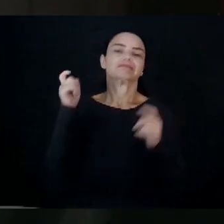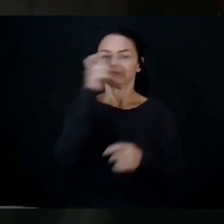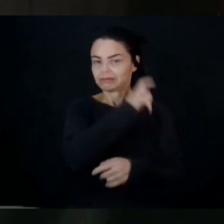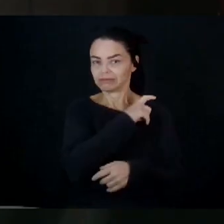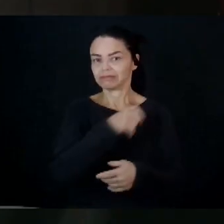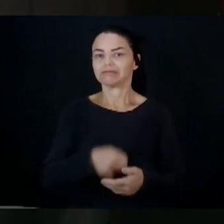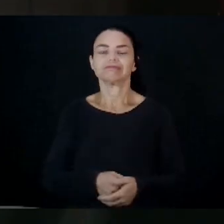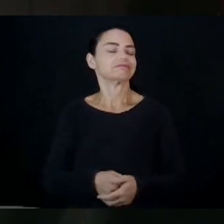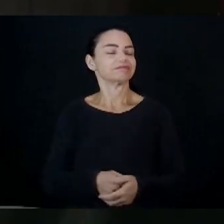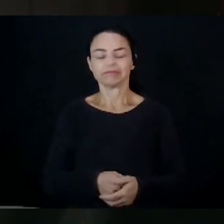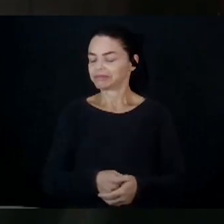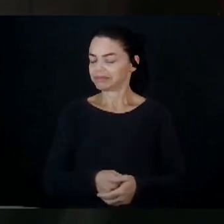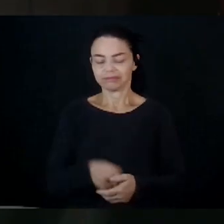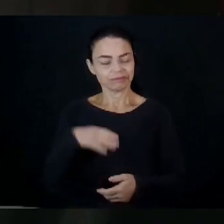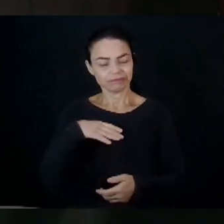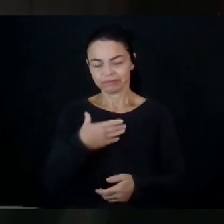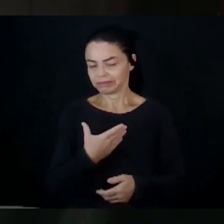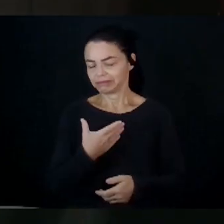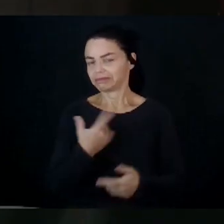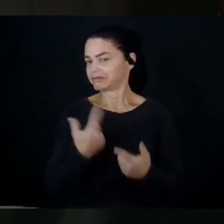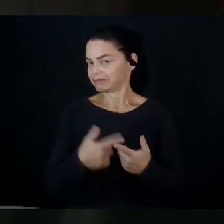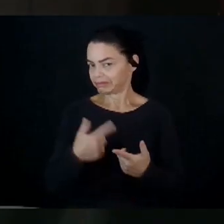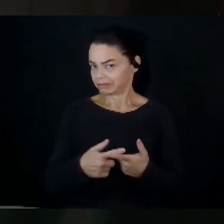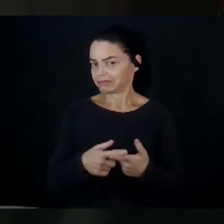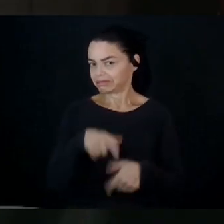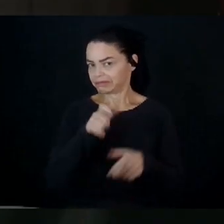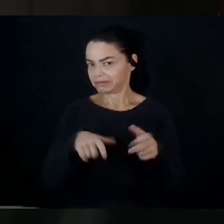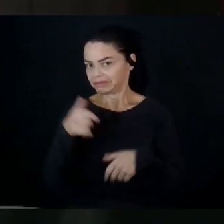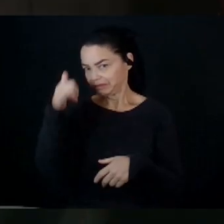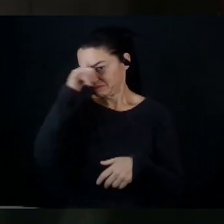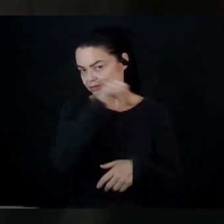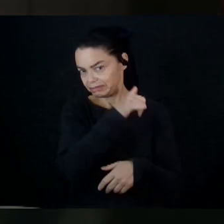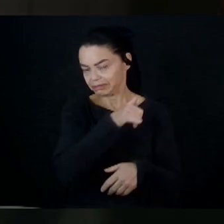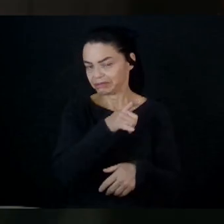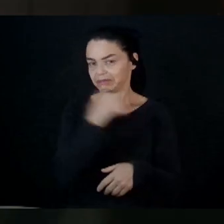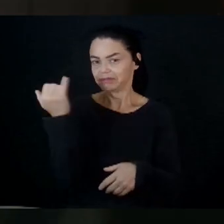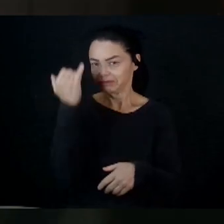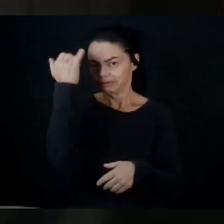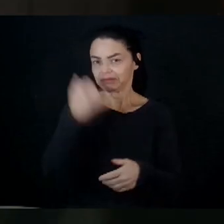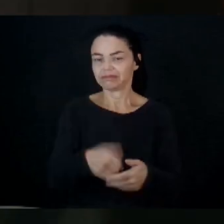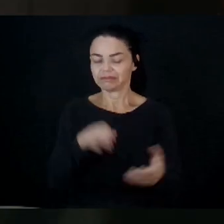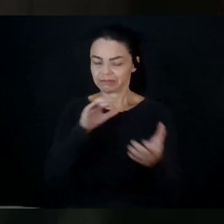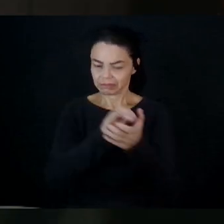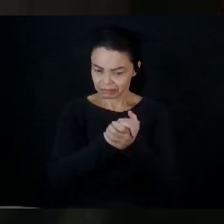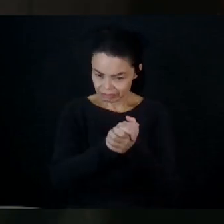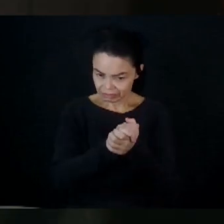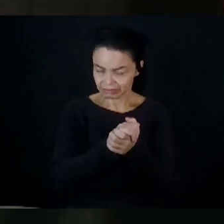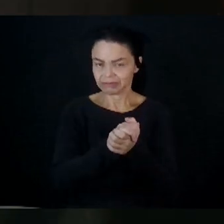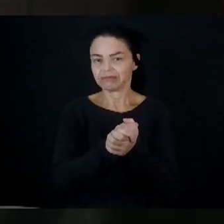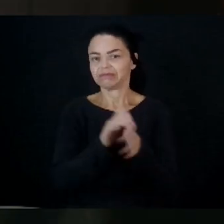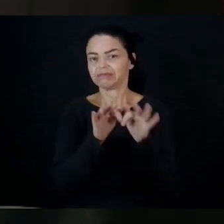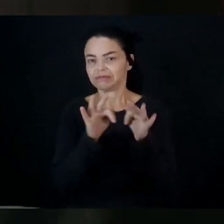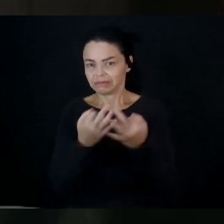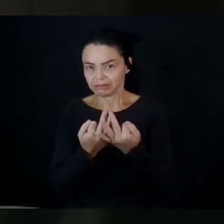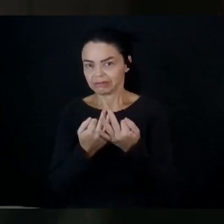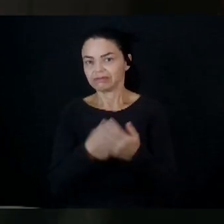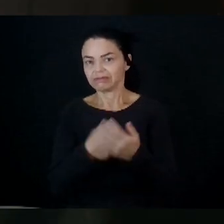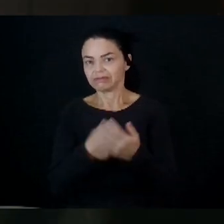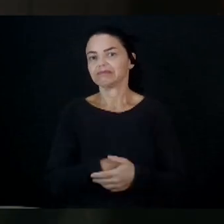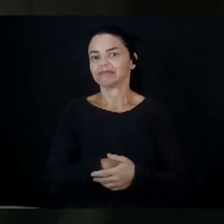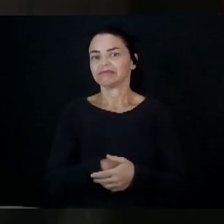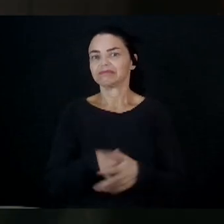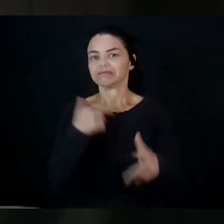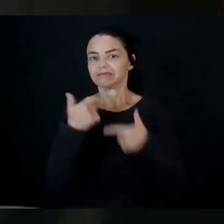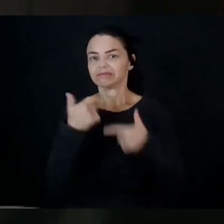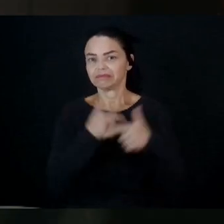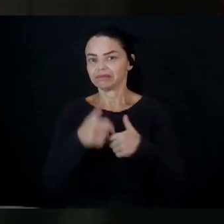não tem coragem? Então, por que tantas pessoas evitam diálogos importantes no casamento, na família ou no ambiente de trabalho? Quais